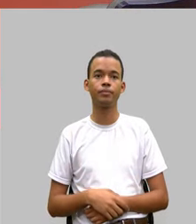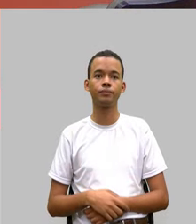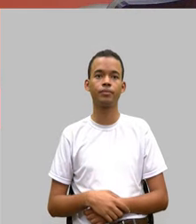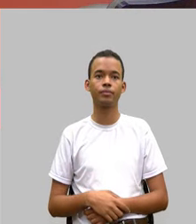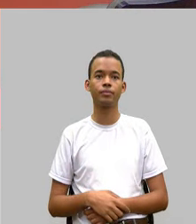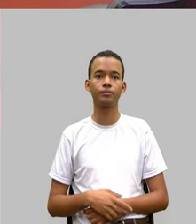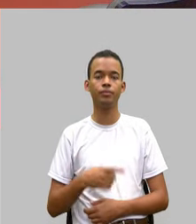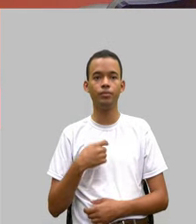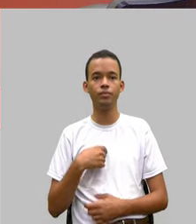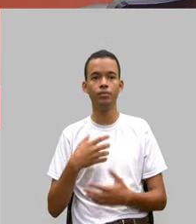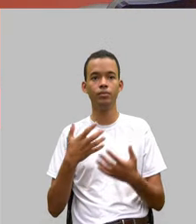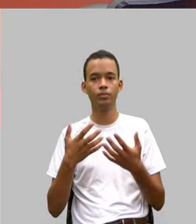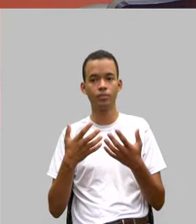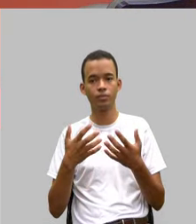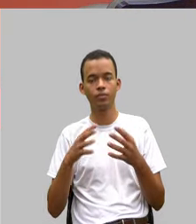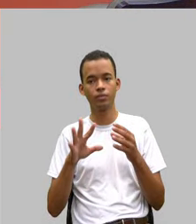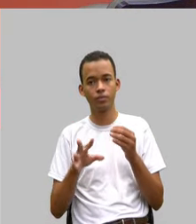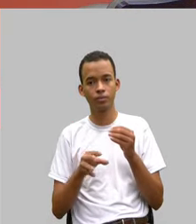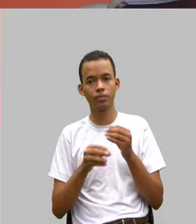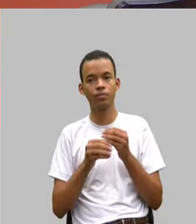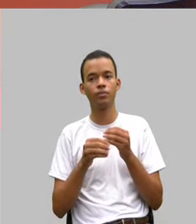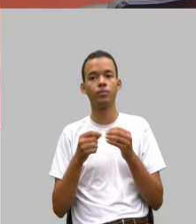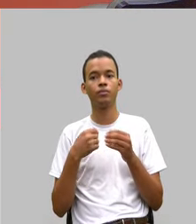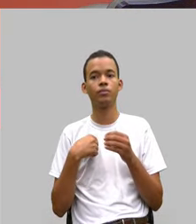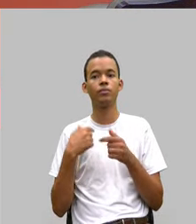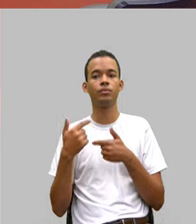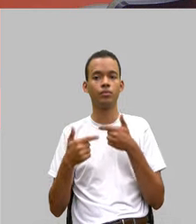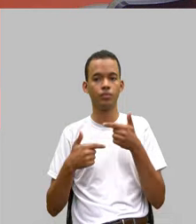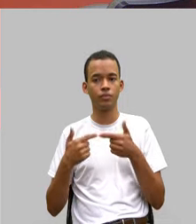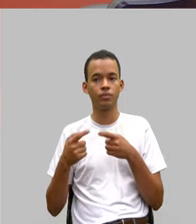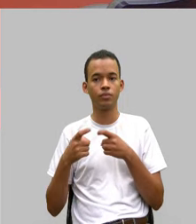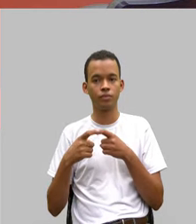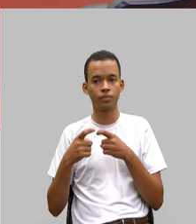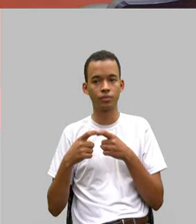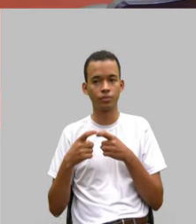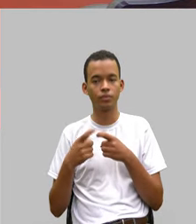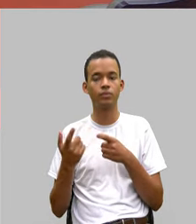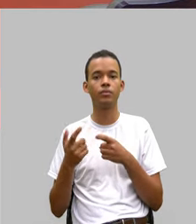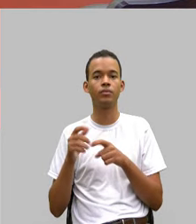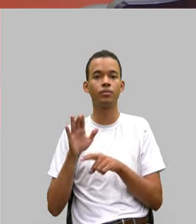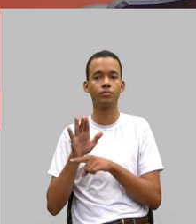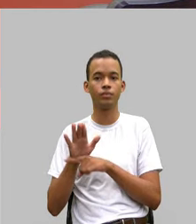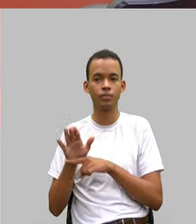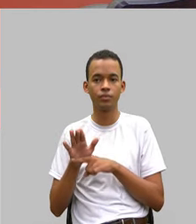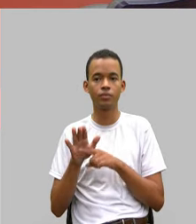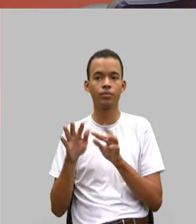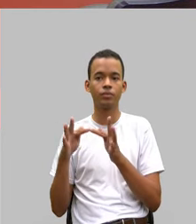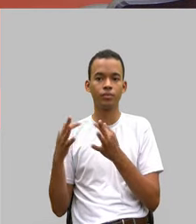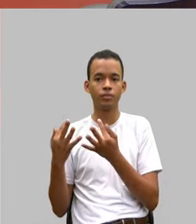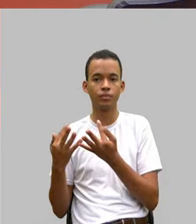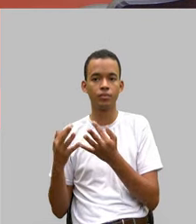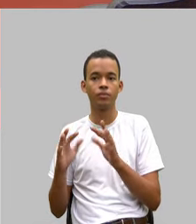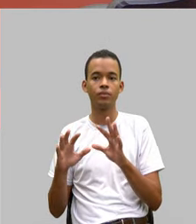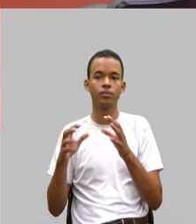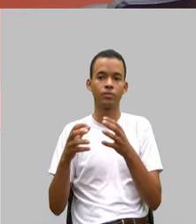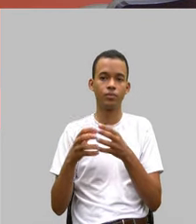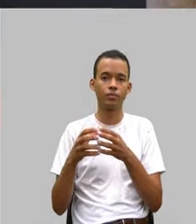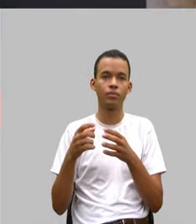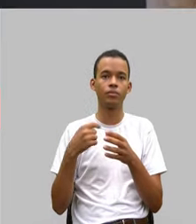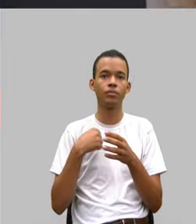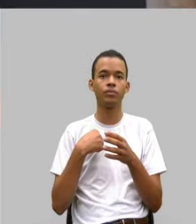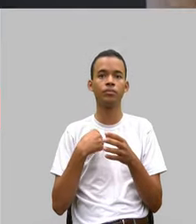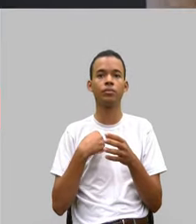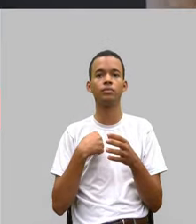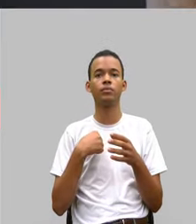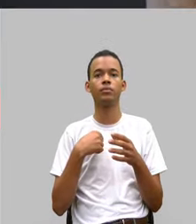apresentação então eu sou médica de família e comunidade fiz uma residência aqui em Belo Horizonte no hospital 100% SUS